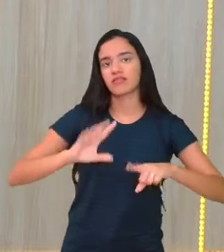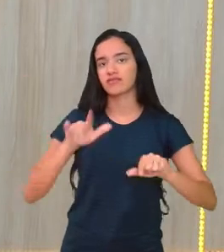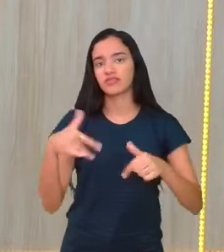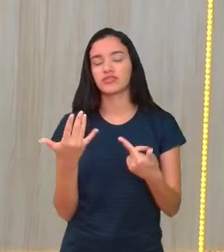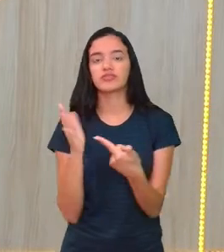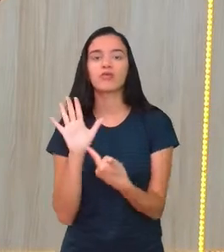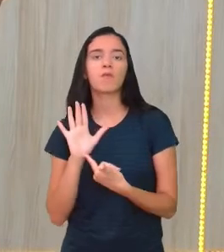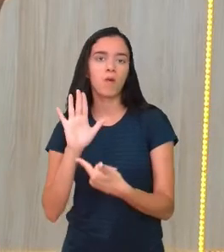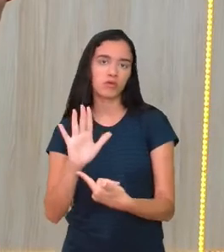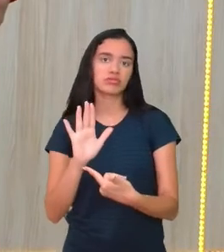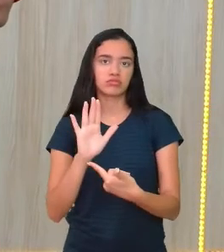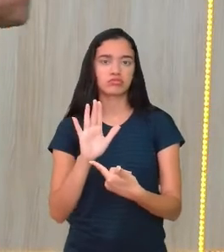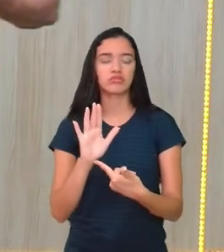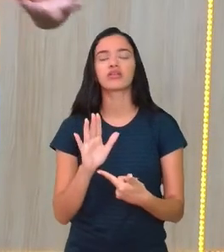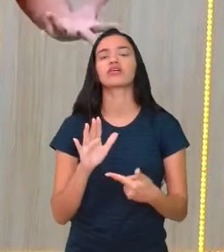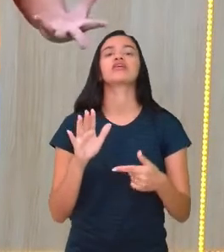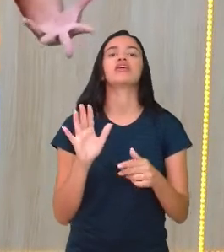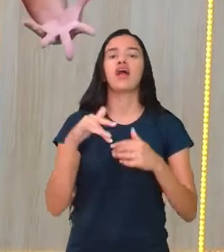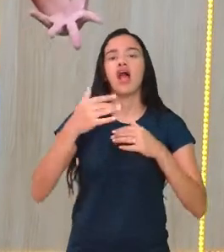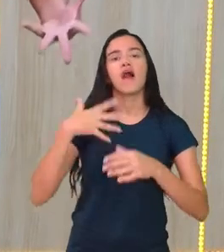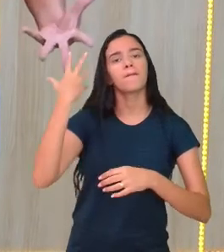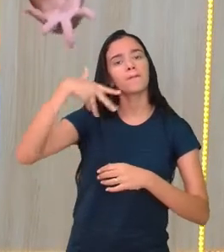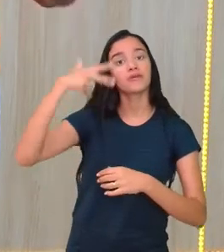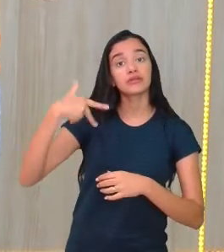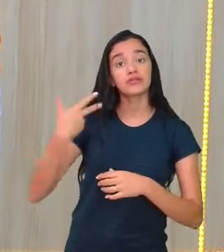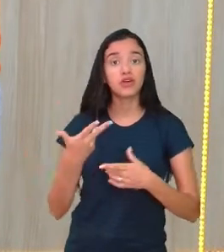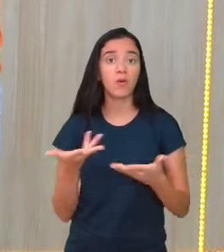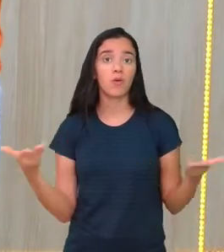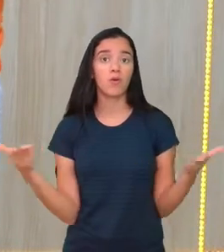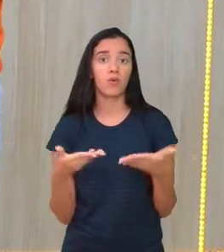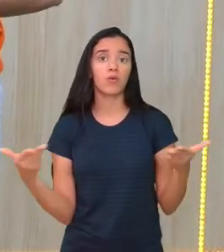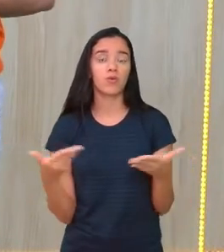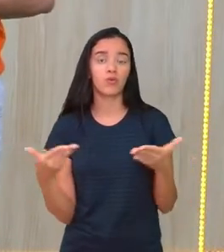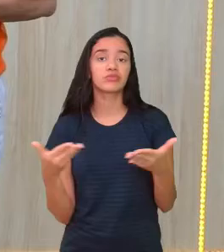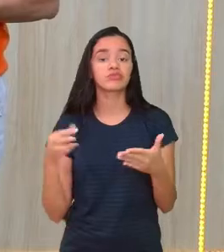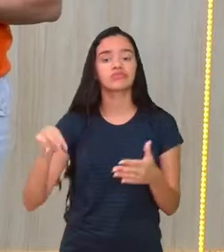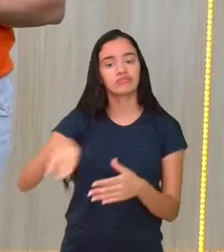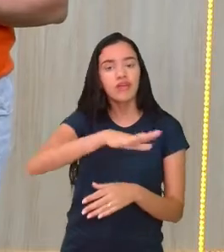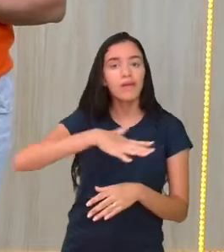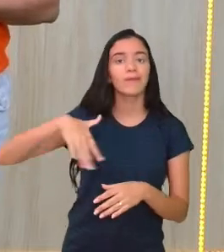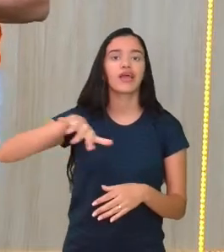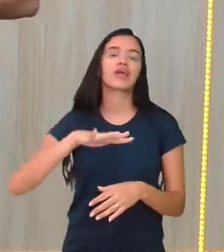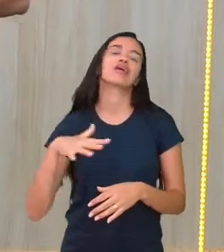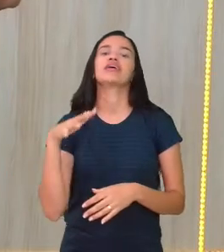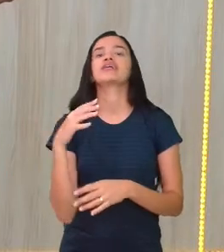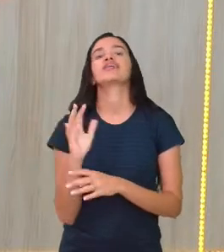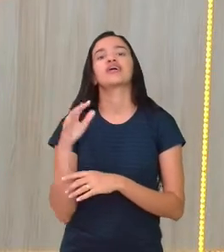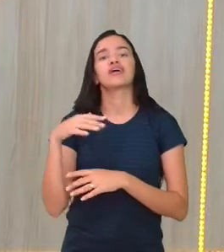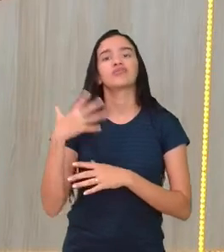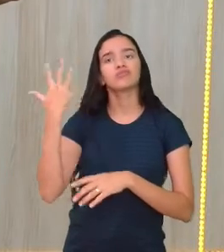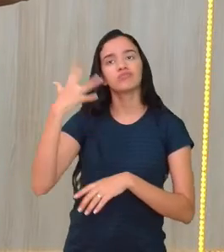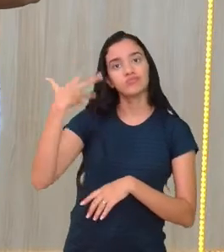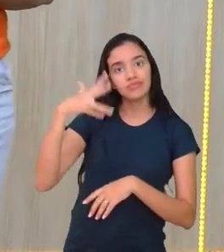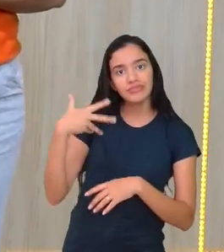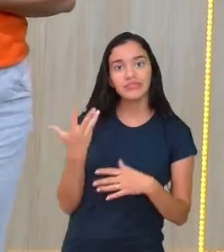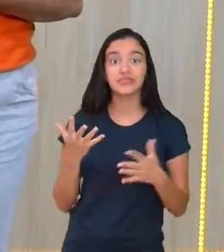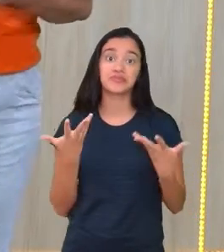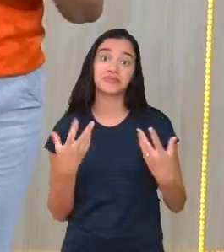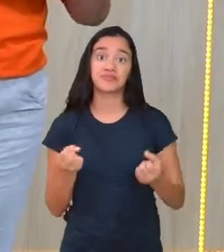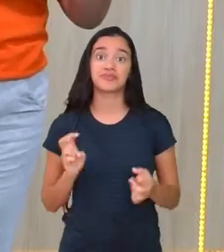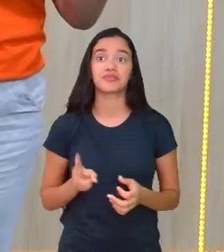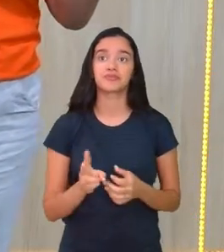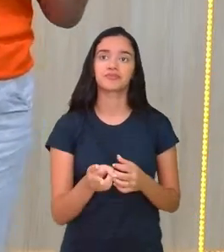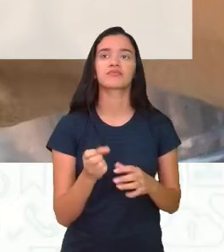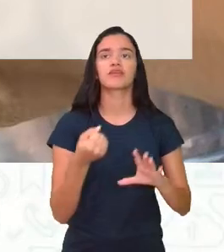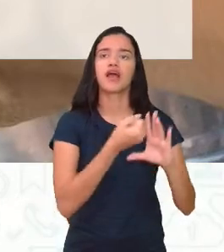essa música. Né, e que essas pessoas hoje elas estão dentro desse mercado musical. Né? Vamos seguindo aí,